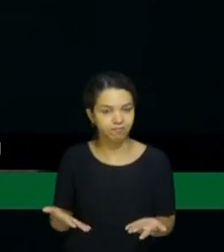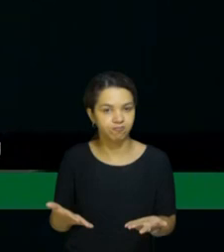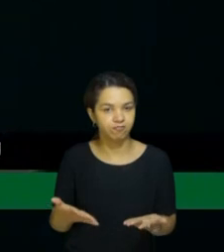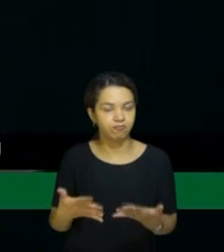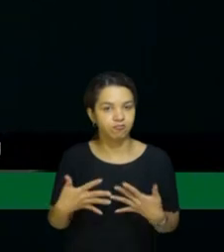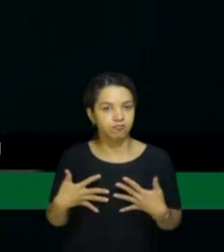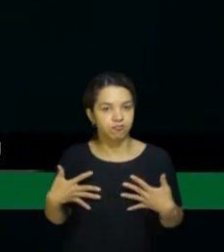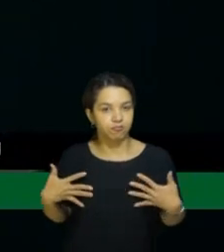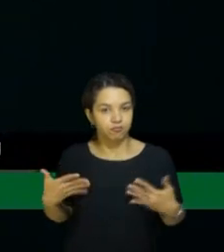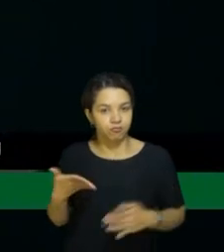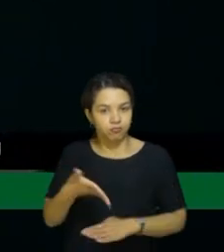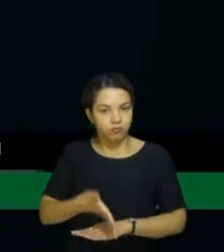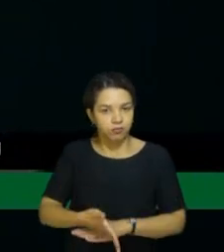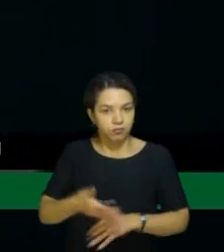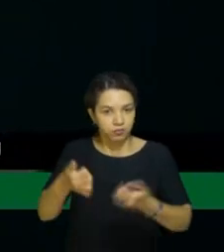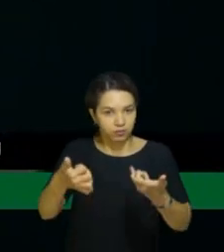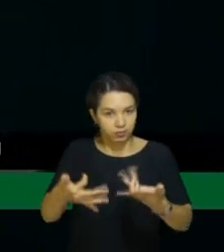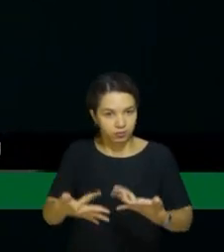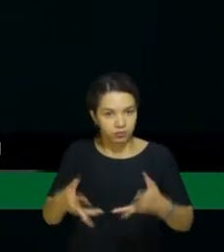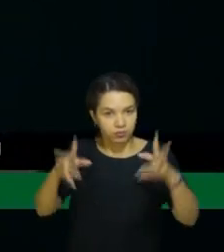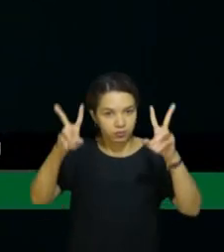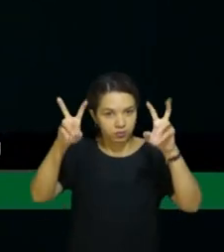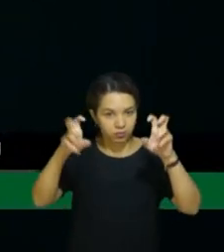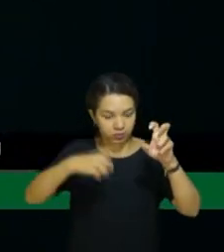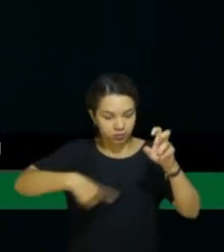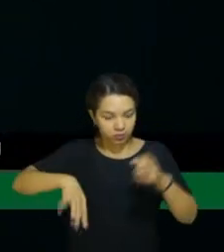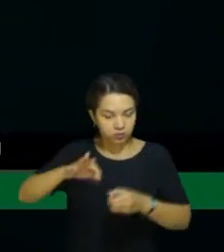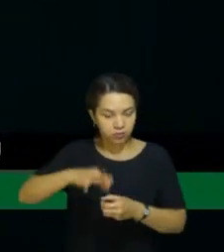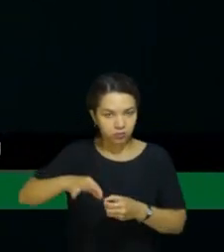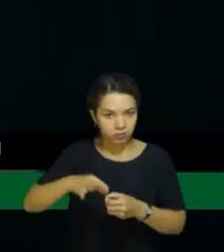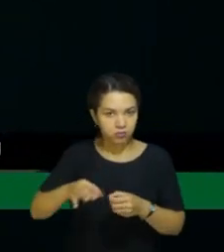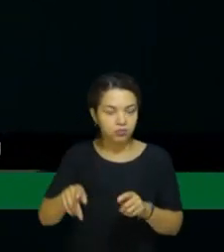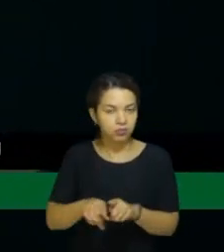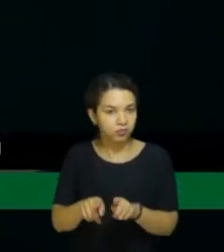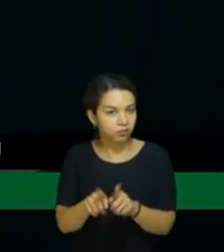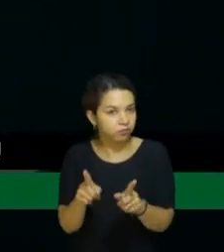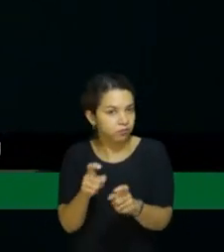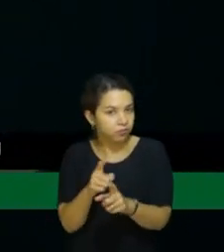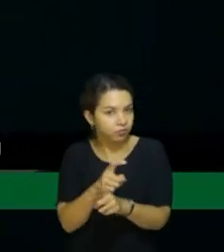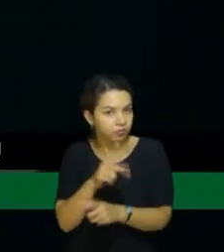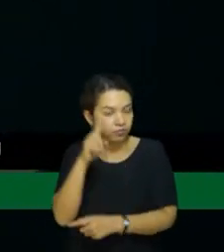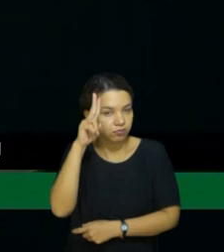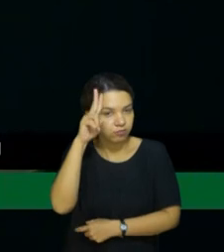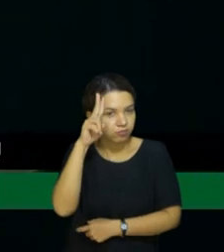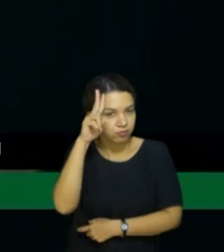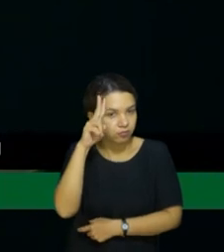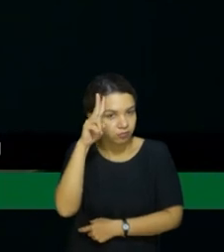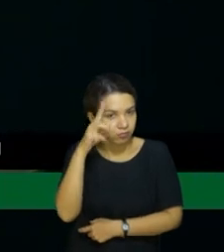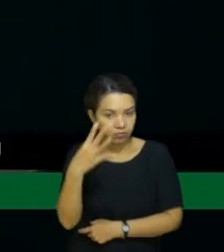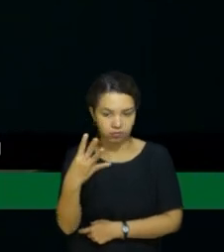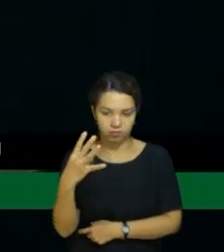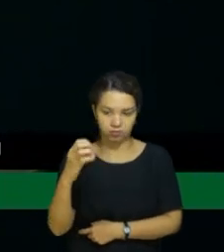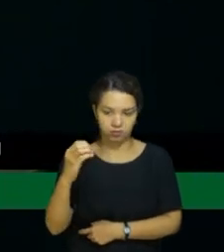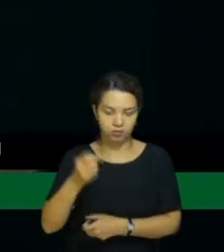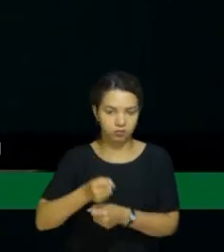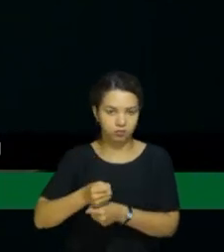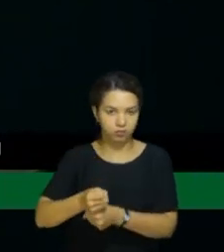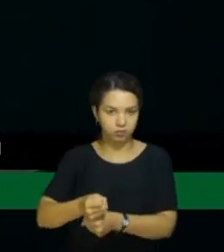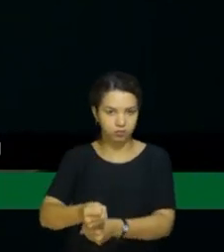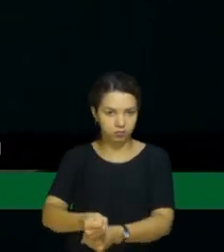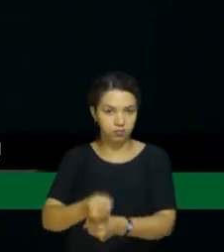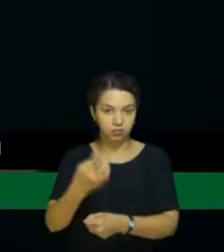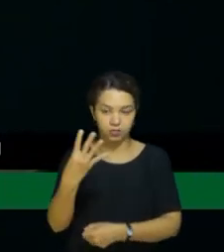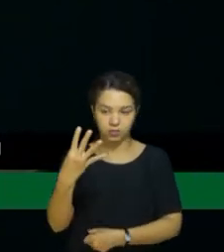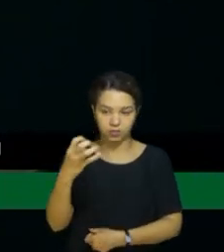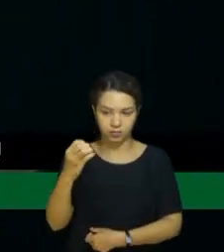falando um pouco sobre Nossa entidade e sua difícil mas Vitoriosa história de 40 anos e 40